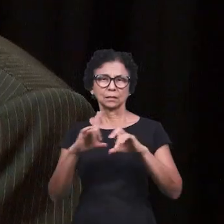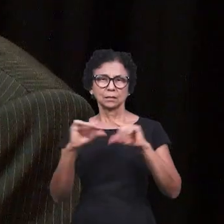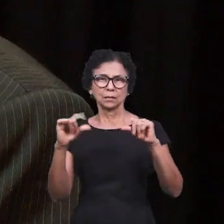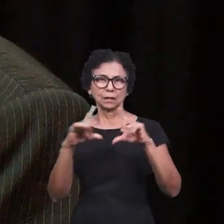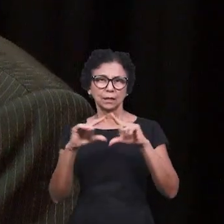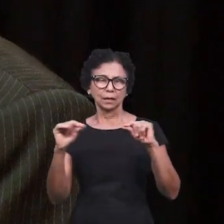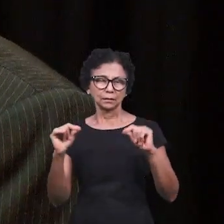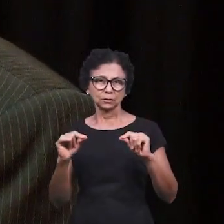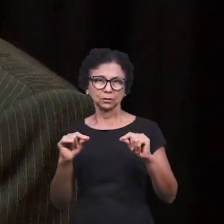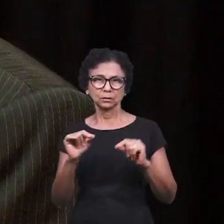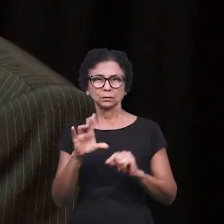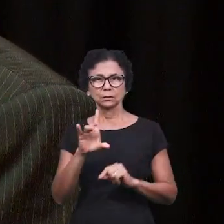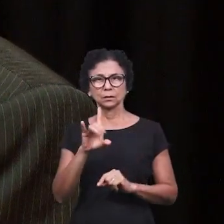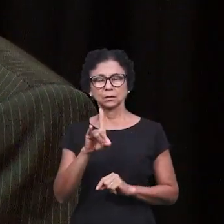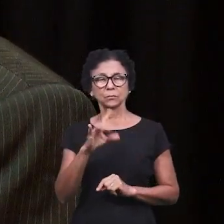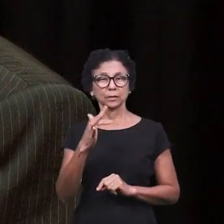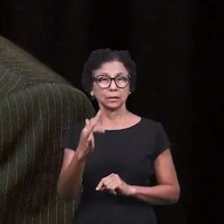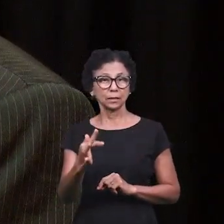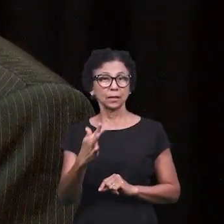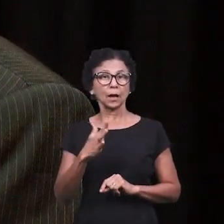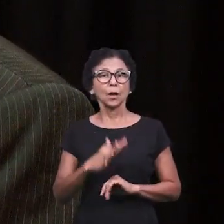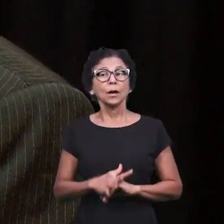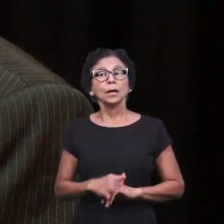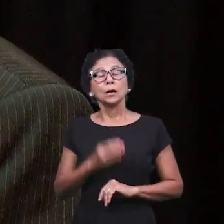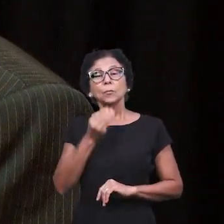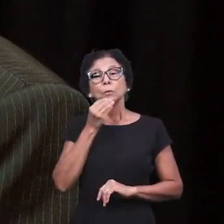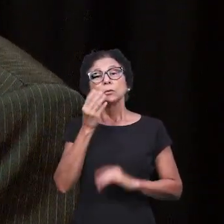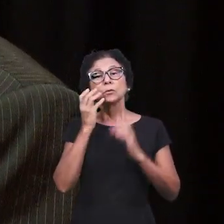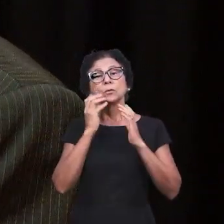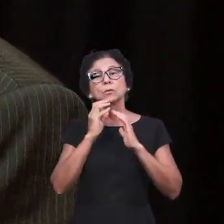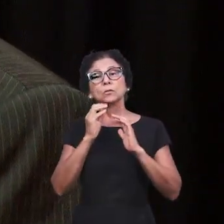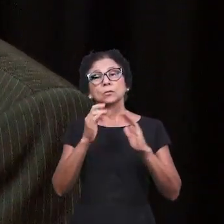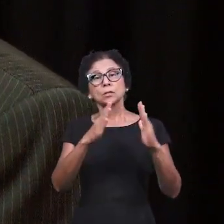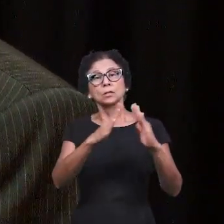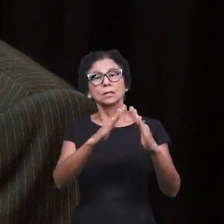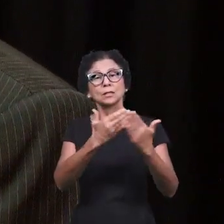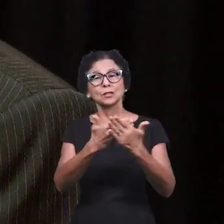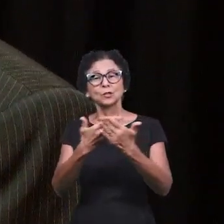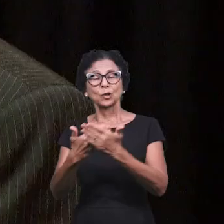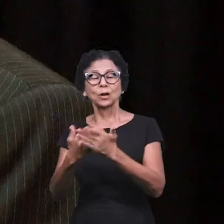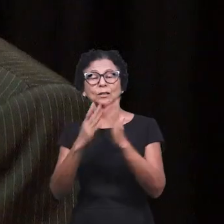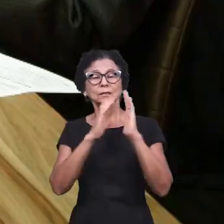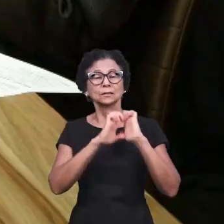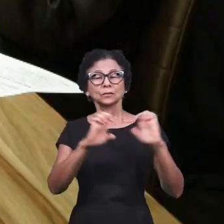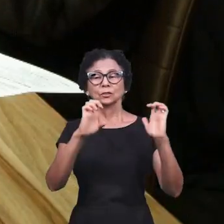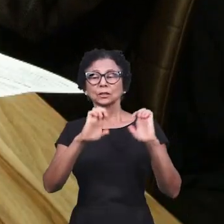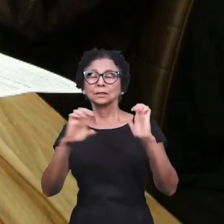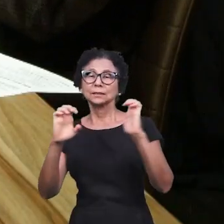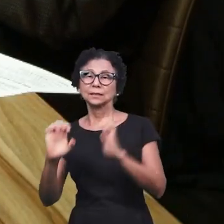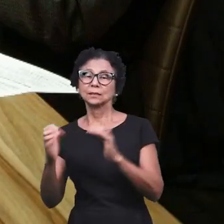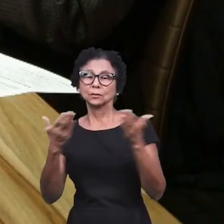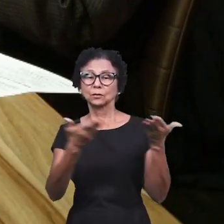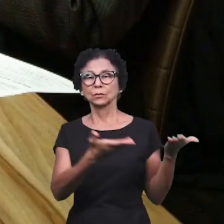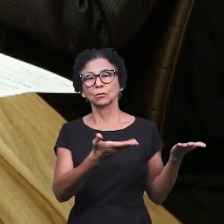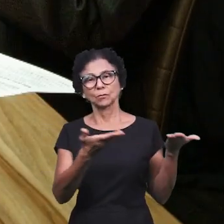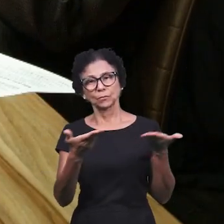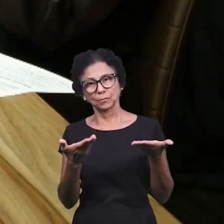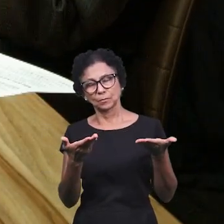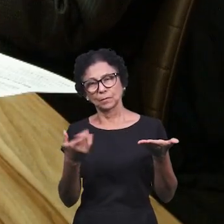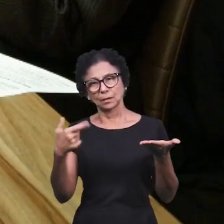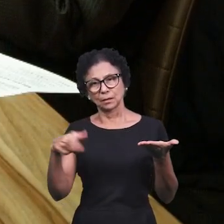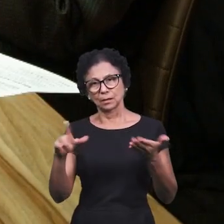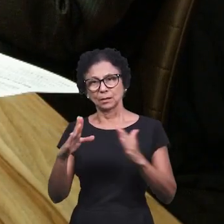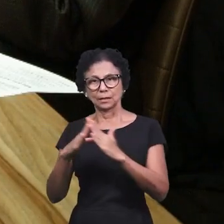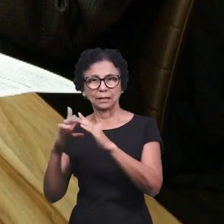Brasília, que era Sobradinho, e nós tivemos a oportunidade de evangelizar nas escolas. Esse trabalho então, ao invés de convidar as crianças a